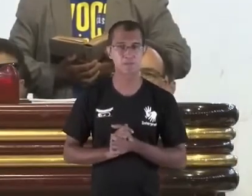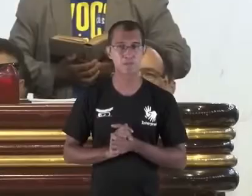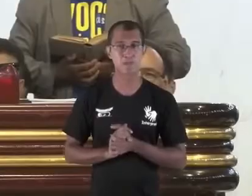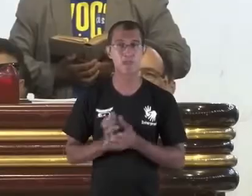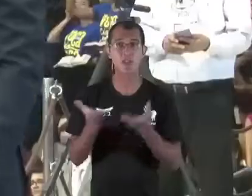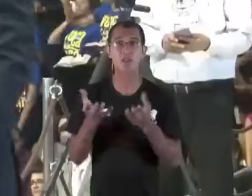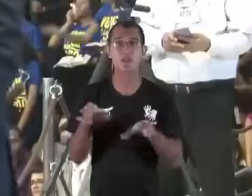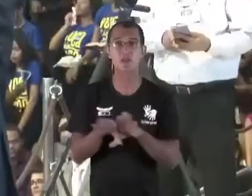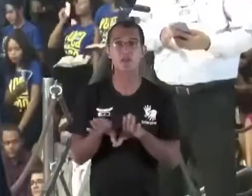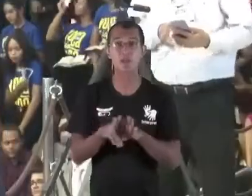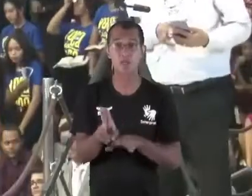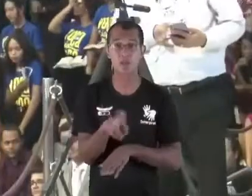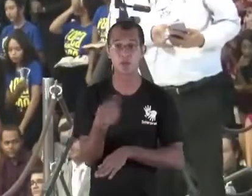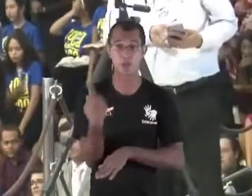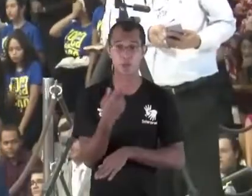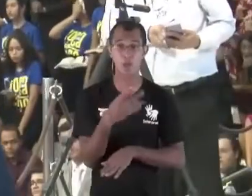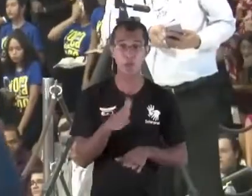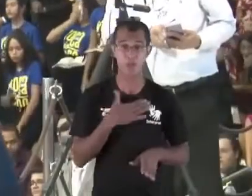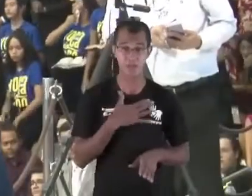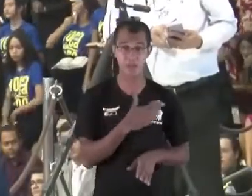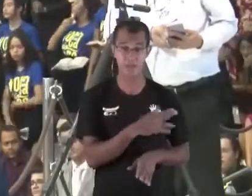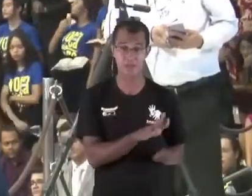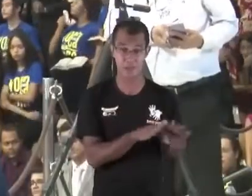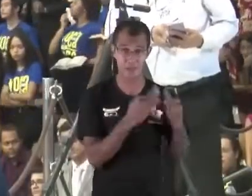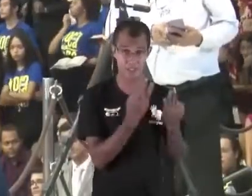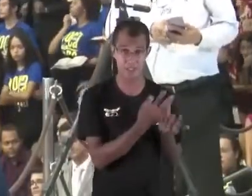Quero também em meu nome e em nome da minha família